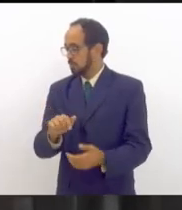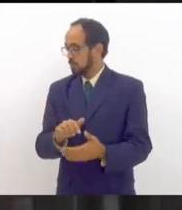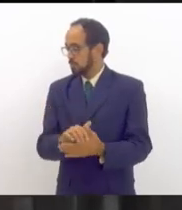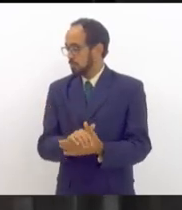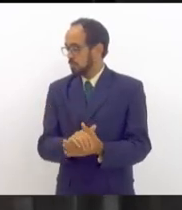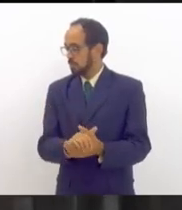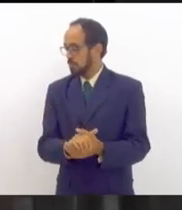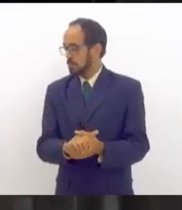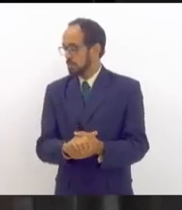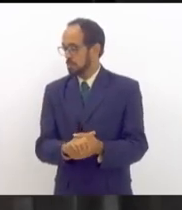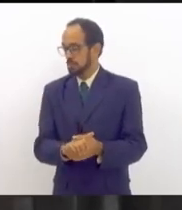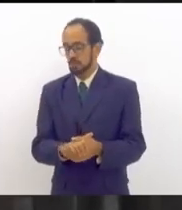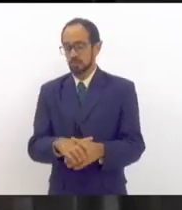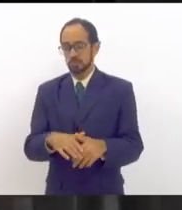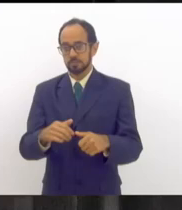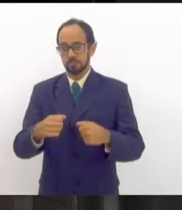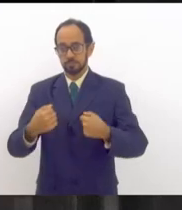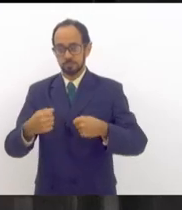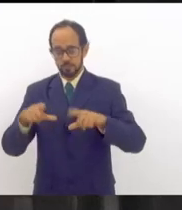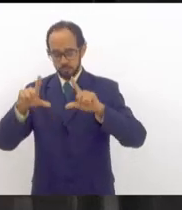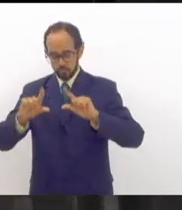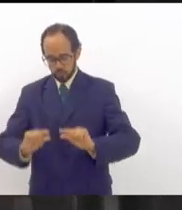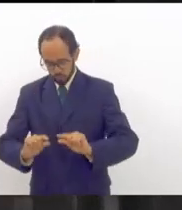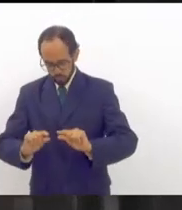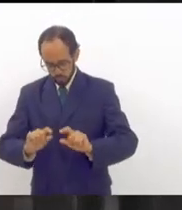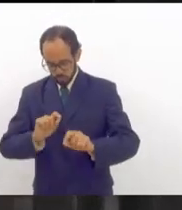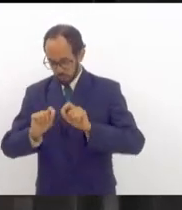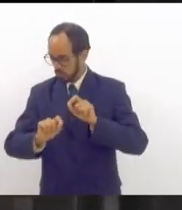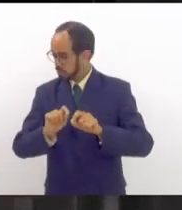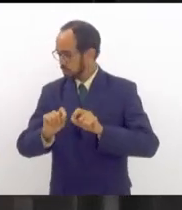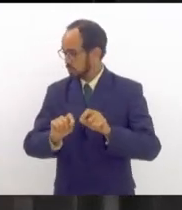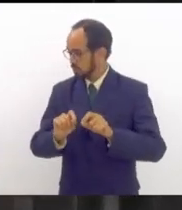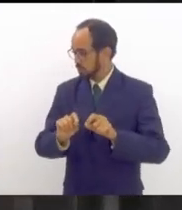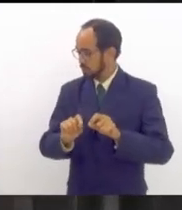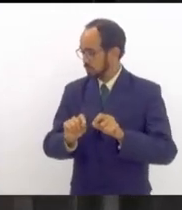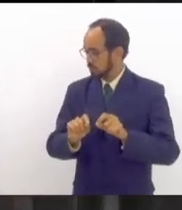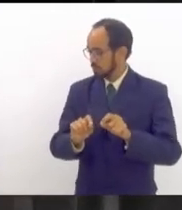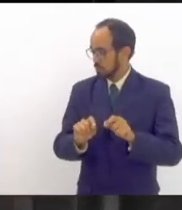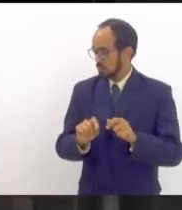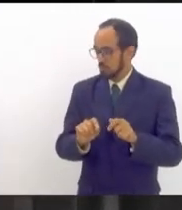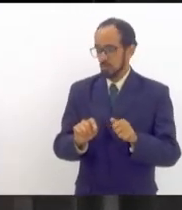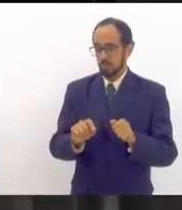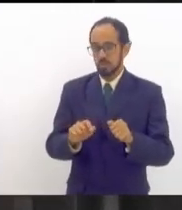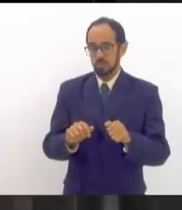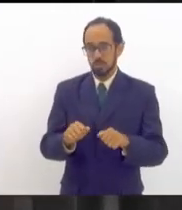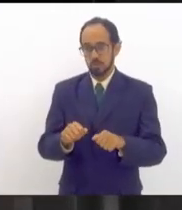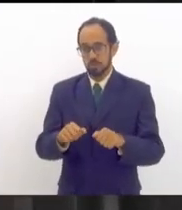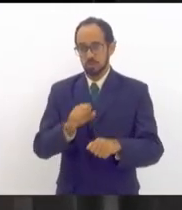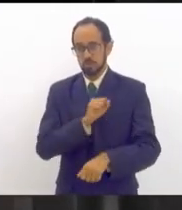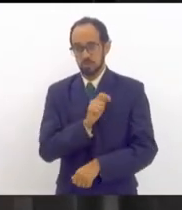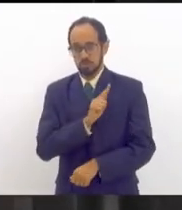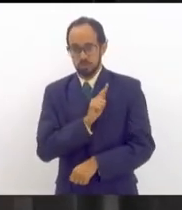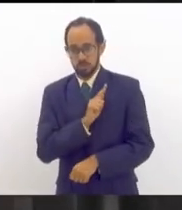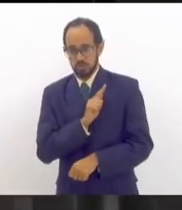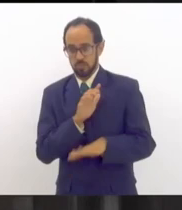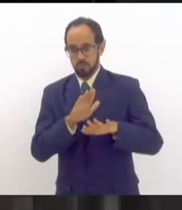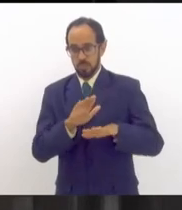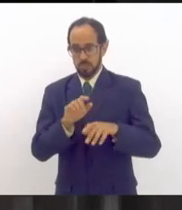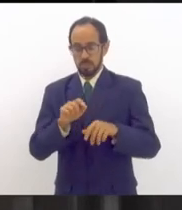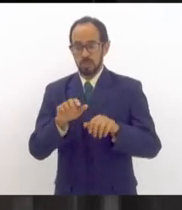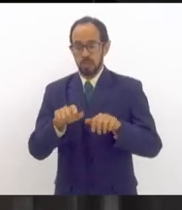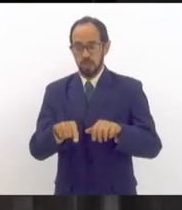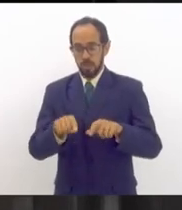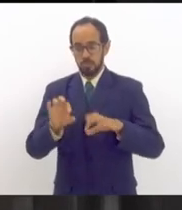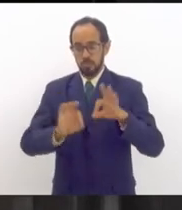caminhos para gente diminuir né essa crise que se abate hoje São Gonçalo mas isso são